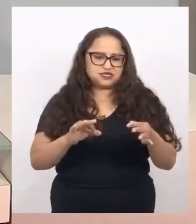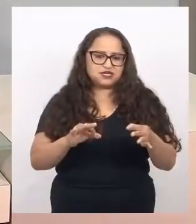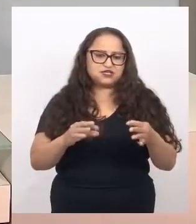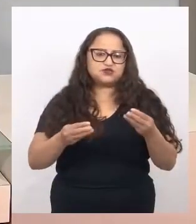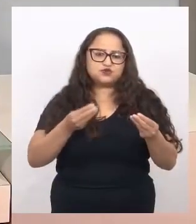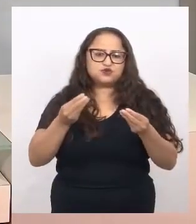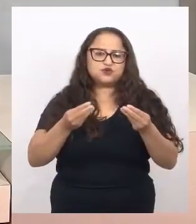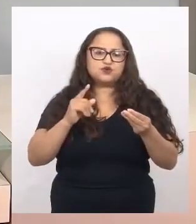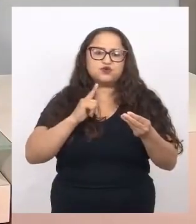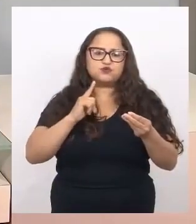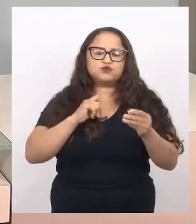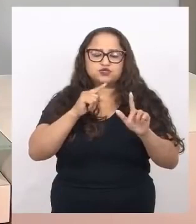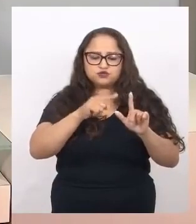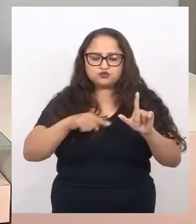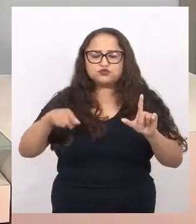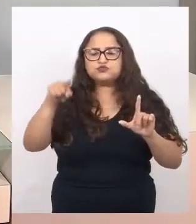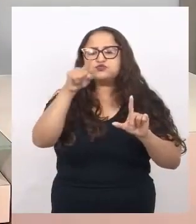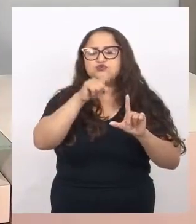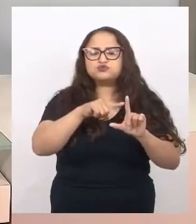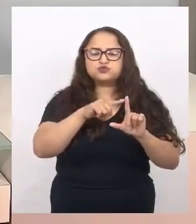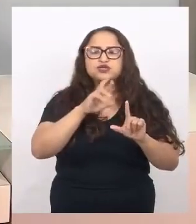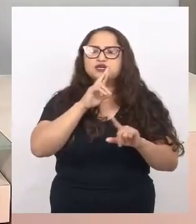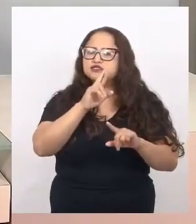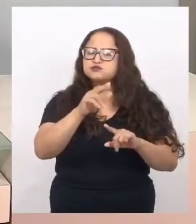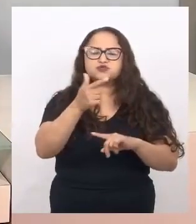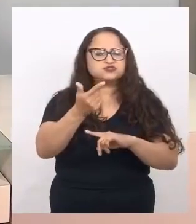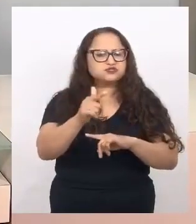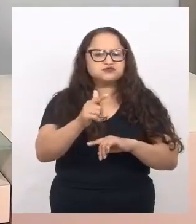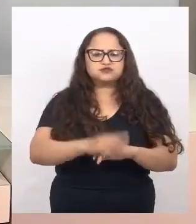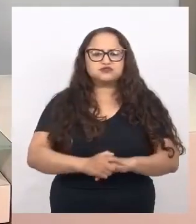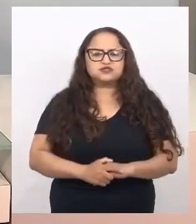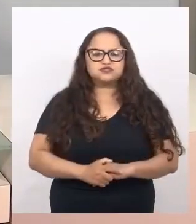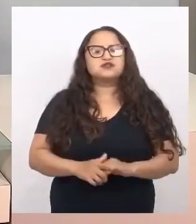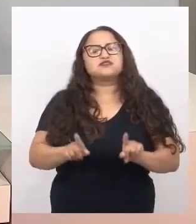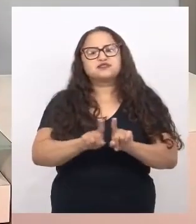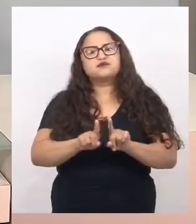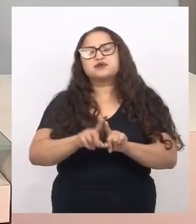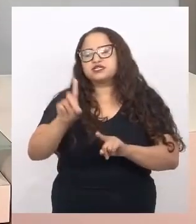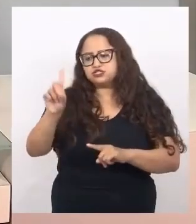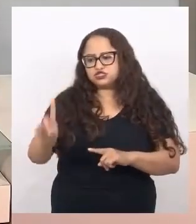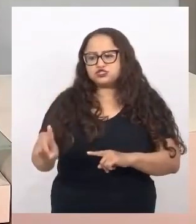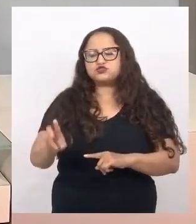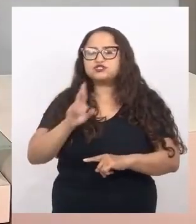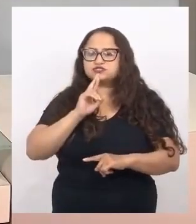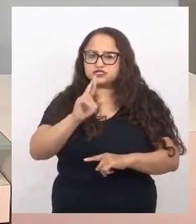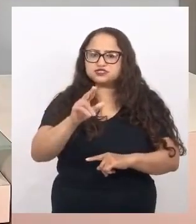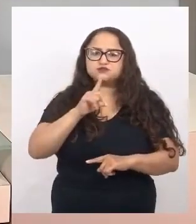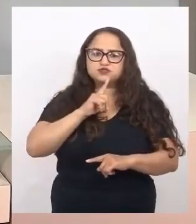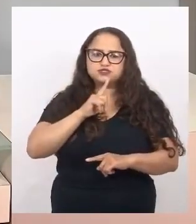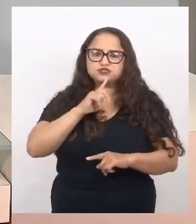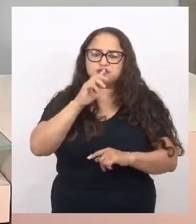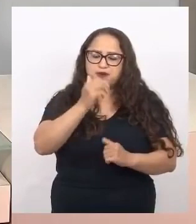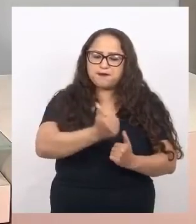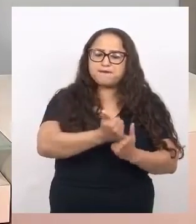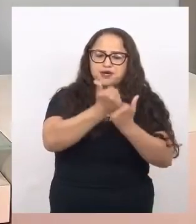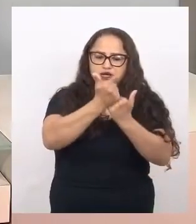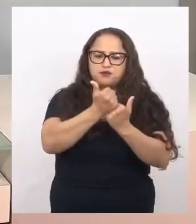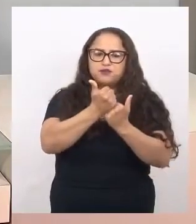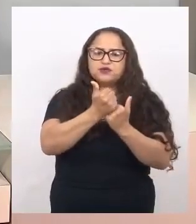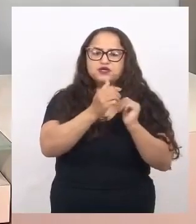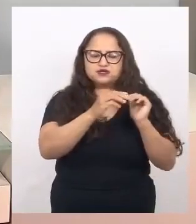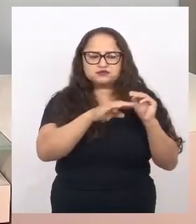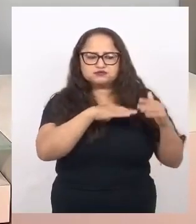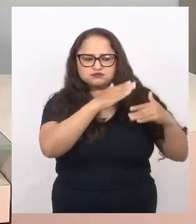esse fluxo para que ninguém fique sem resposta, ou que pelo menos as diretorias tenham todas as respostas para apoiá-los também nesse